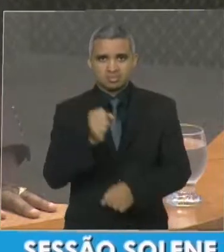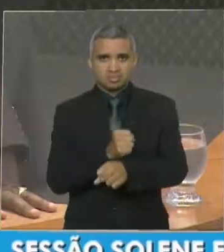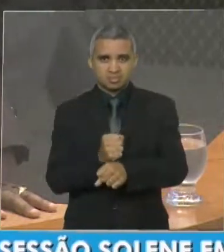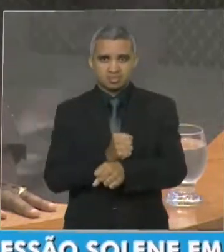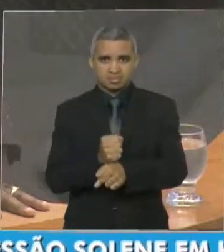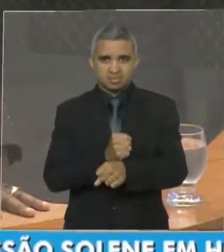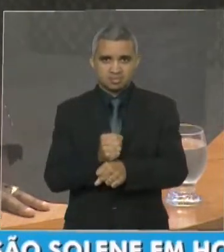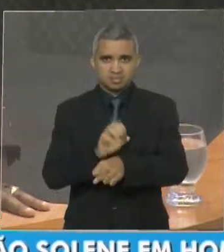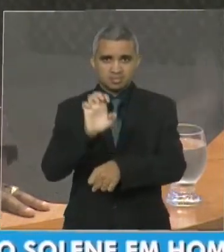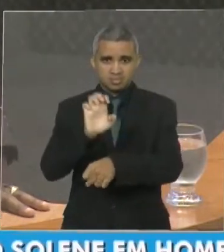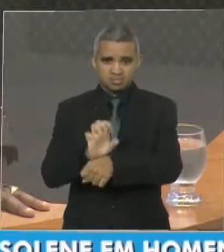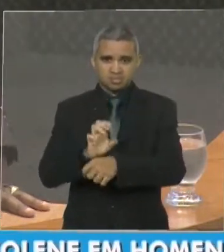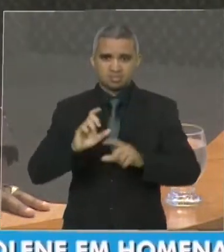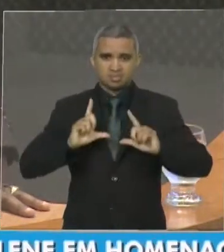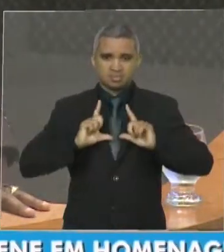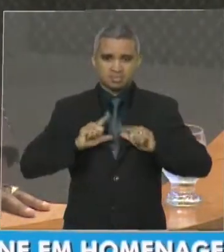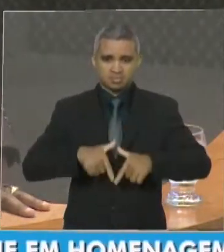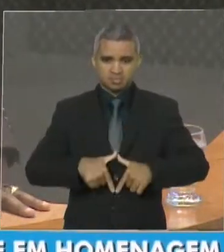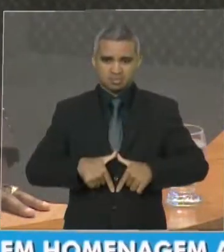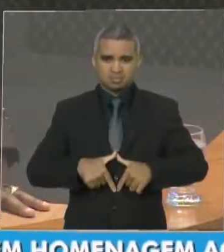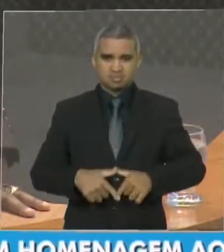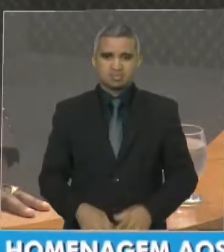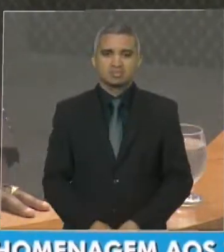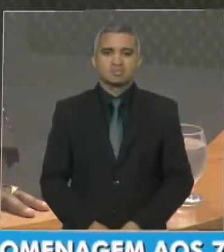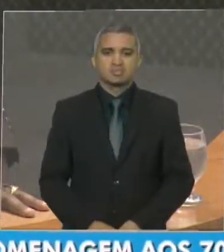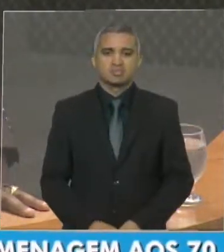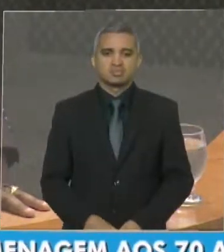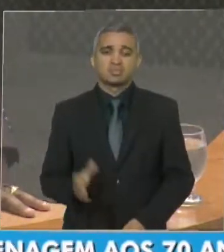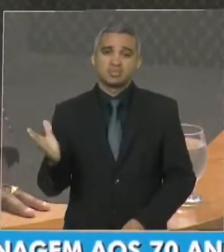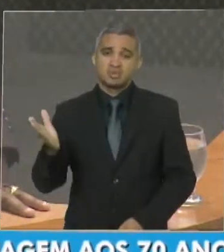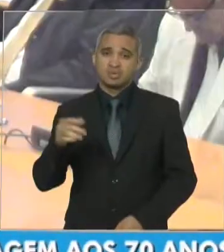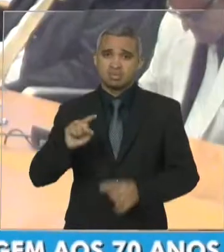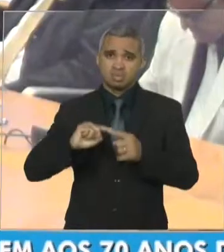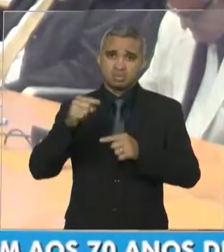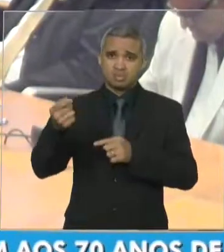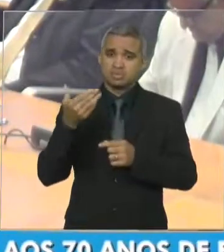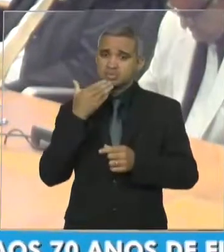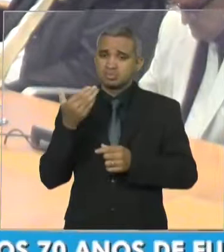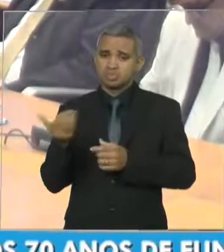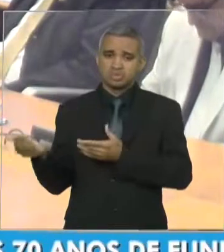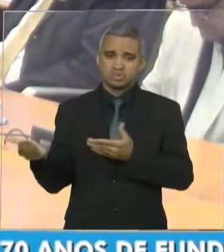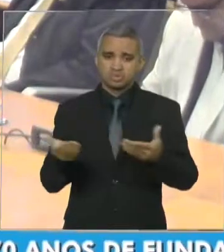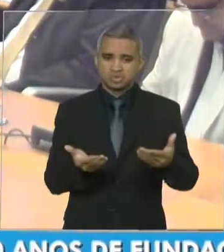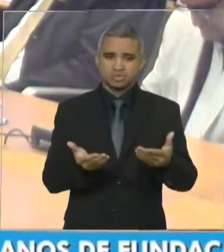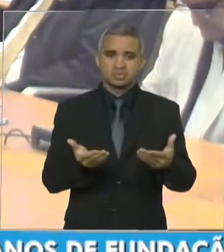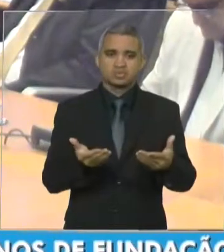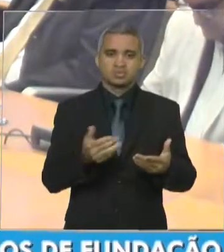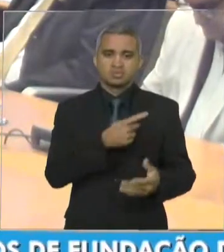o ano de jubileu. Eu creio que tem a ver, não tem, pastor? De 7 em 7 anos? Então, nós estamos no ano do jubileu.